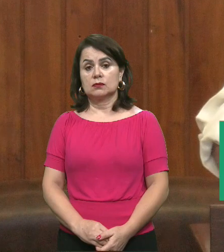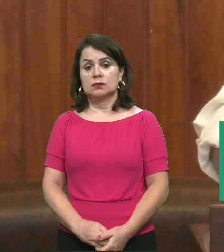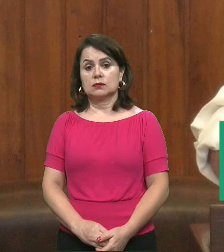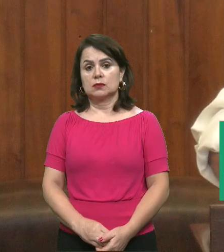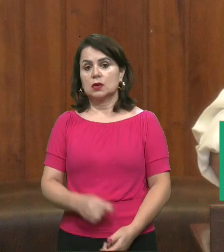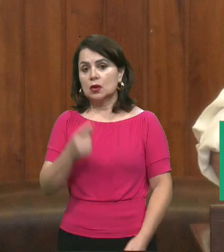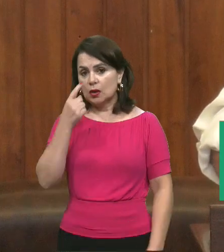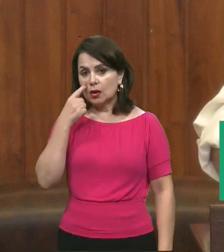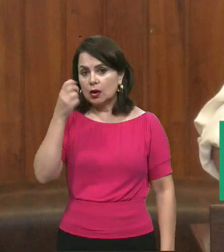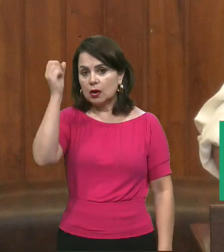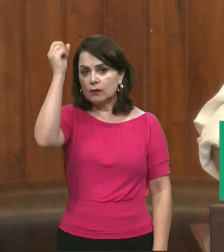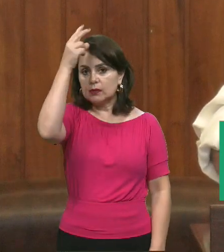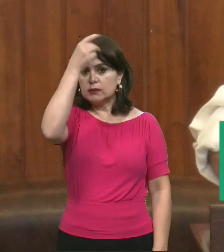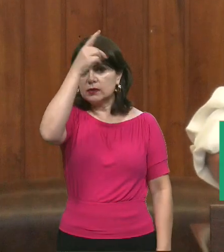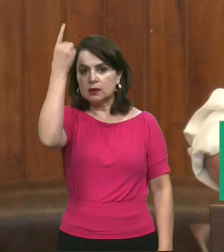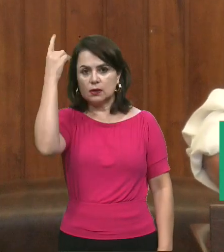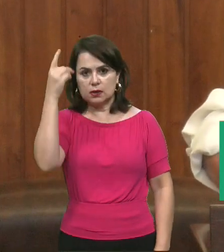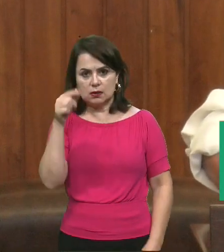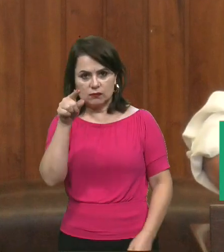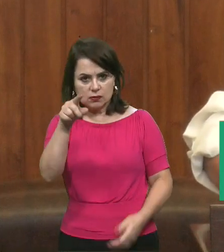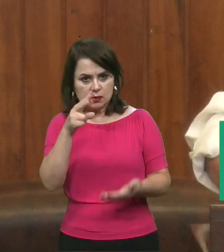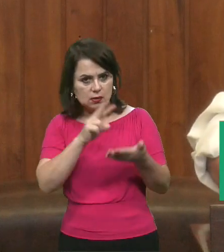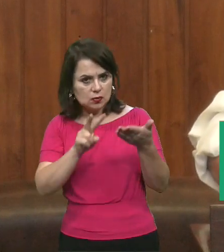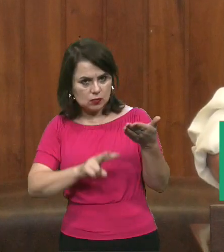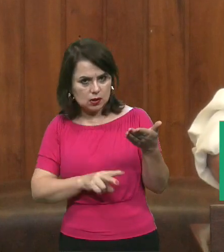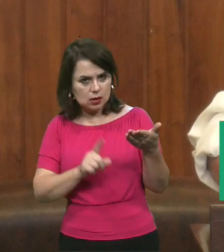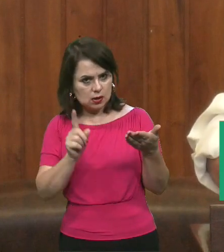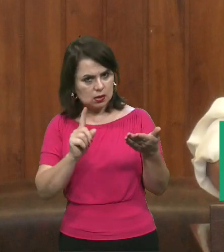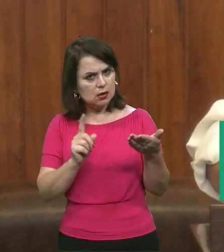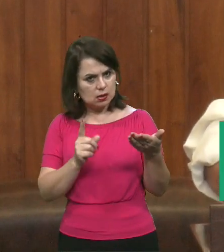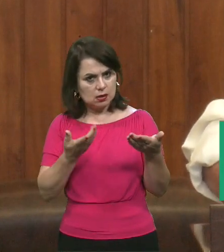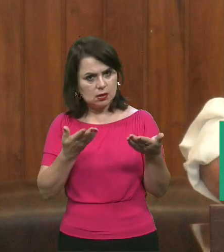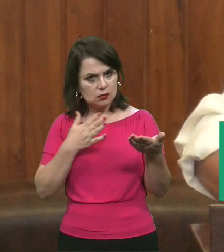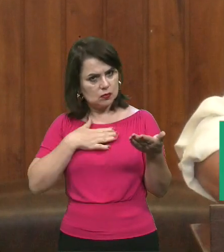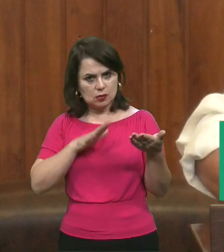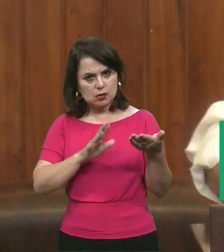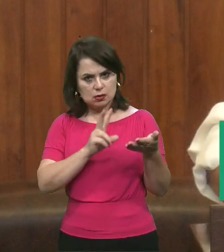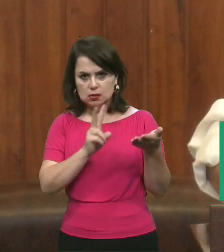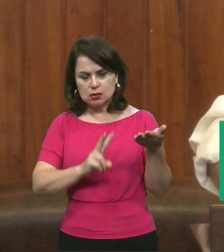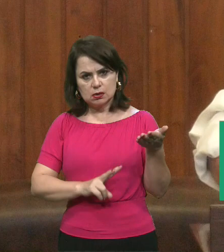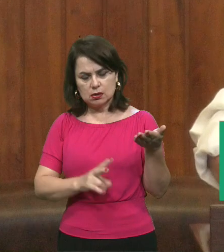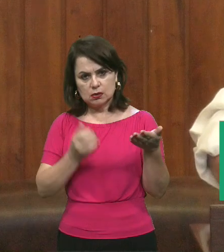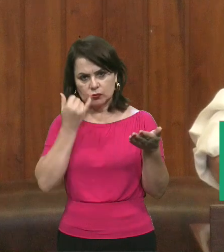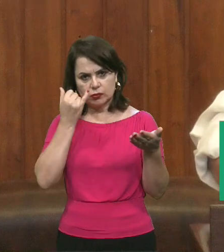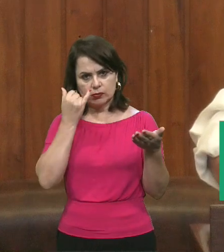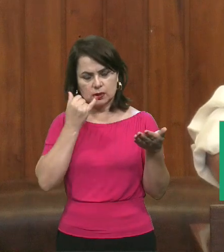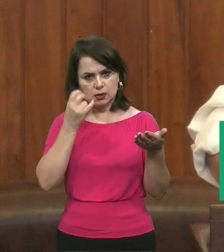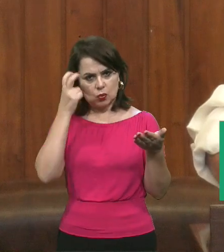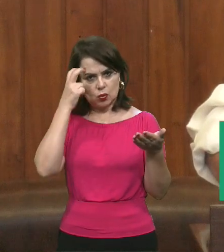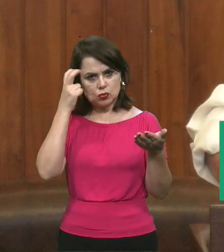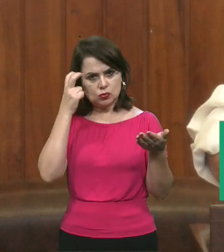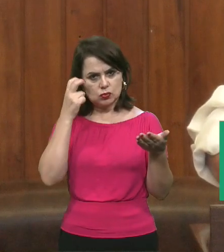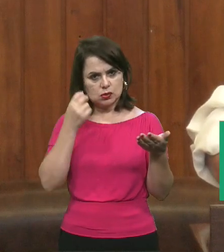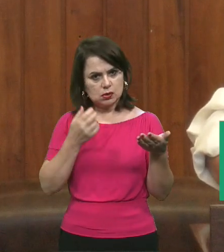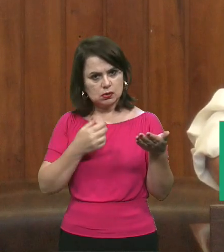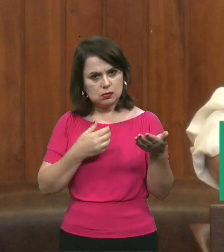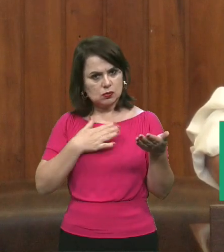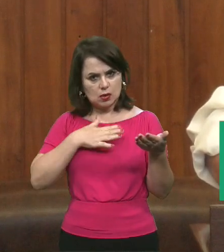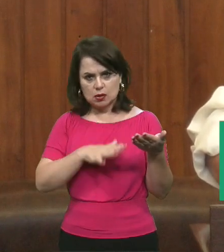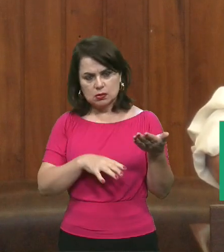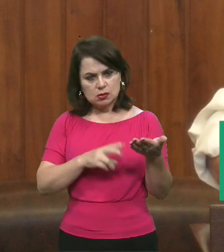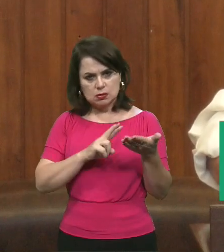Alonso, você não lê, você vai mexer com outras coisas, você não gosta de ler, de ter informação, de ter cultura.